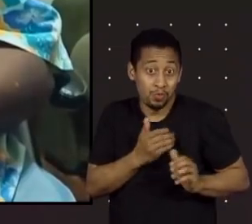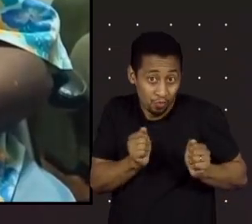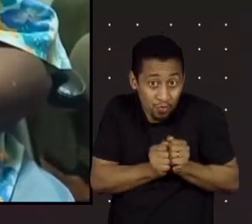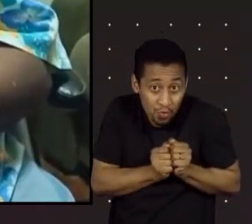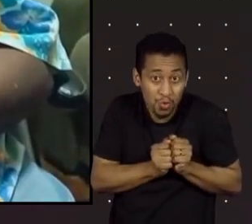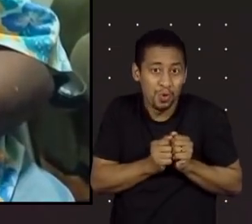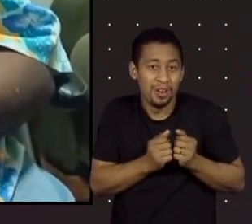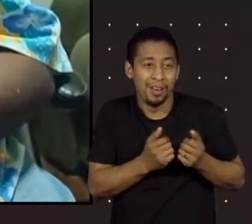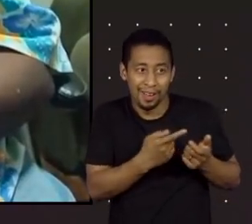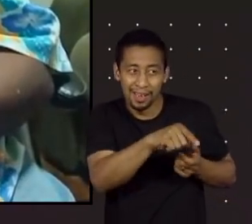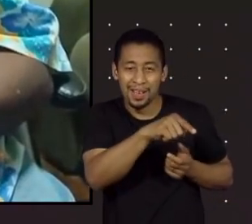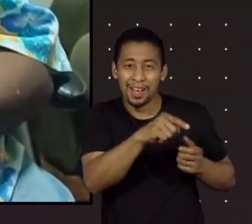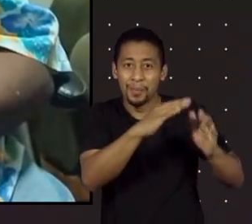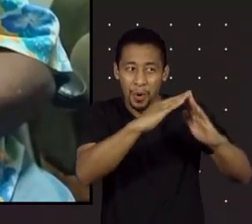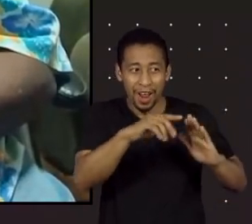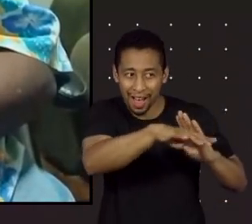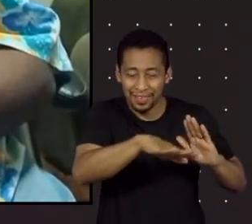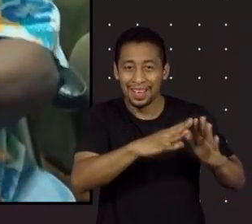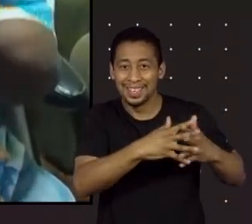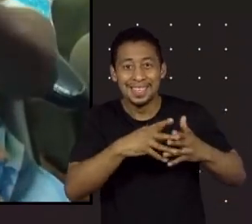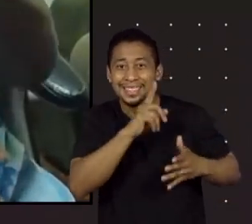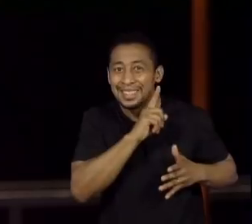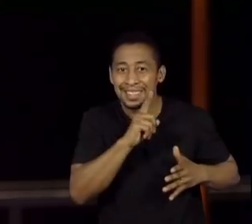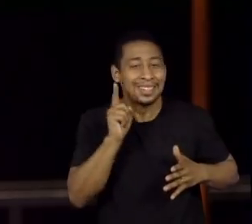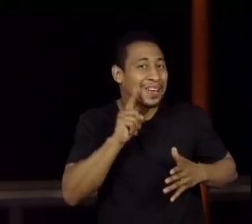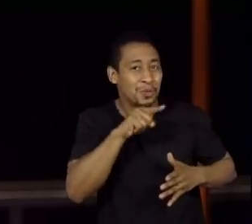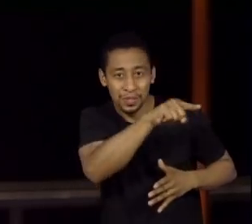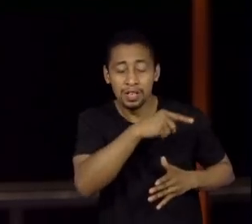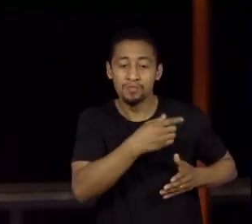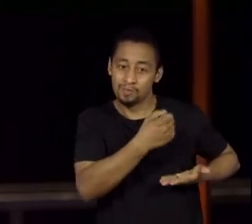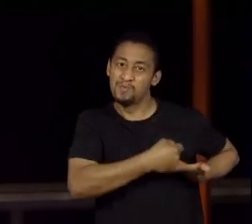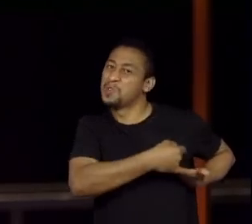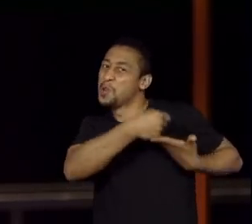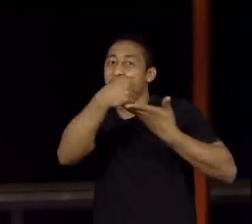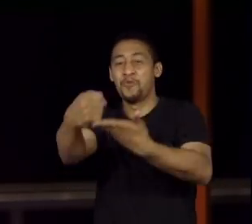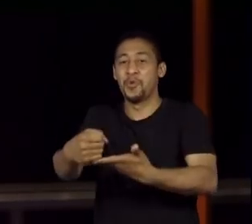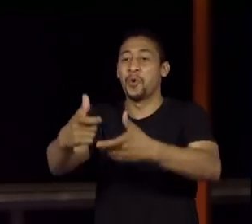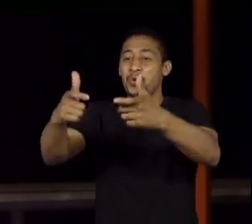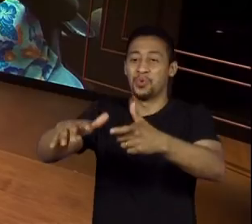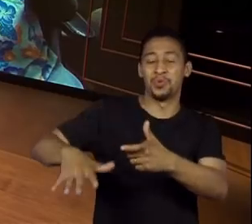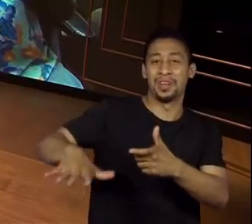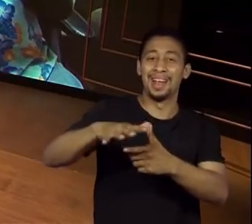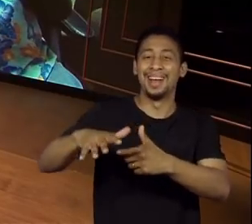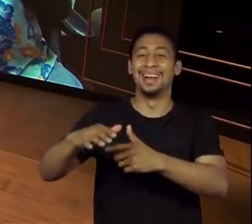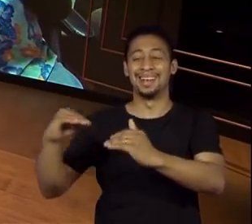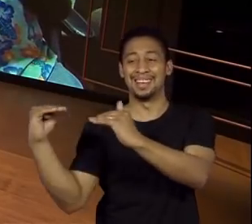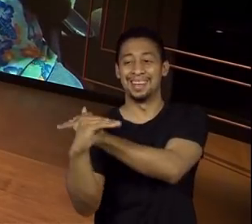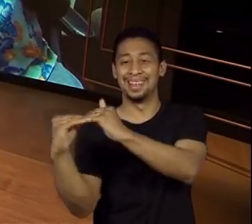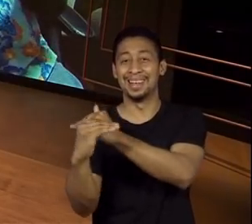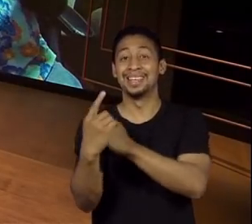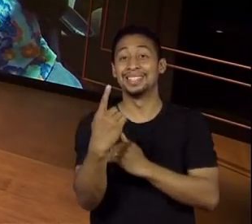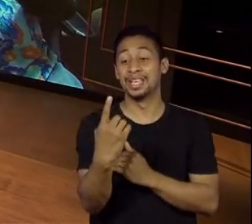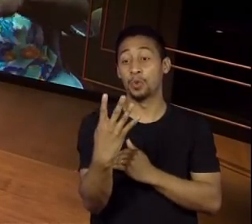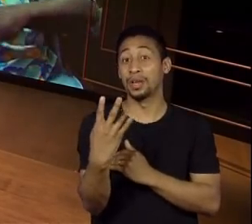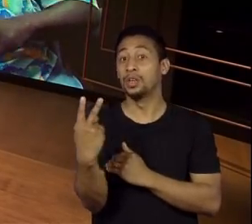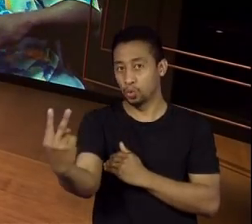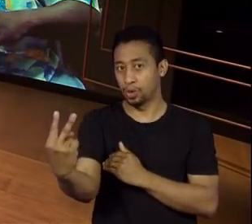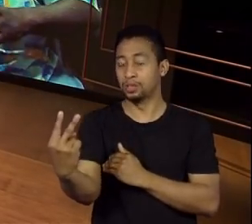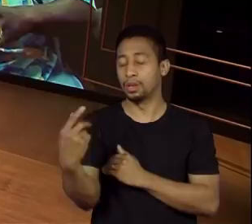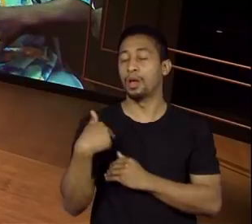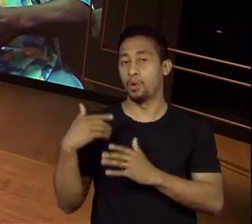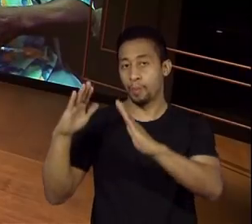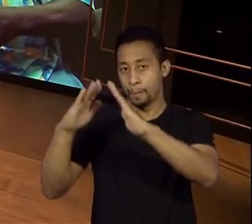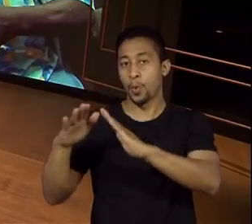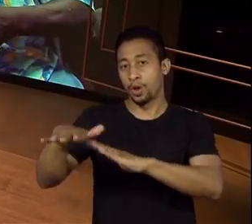americanos, me levaram por Harlem e eu fui lá, fui morar na 142. Eu morei na 142 durante 4 anos, eu morei